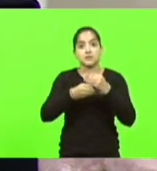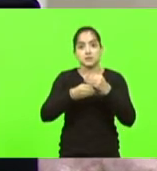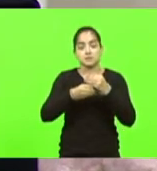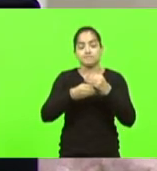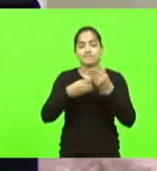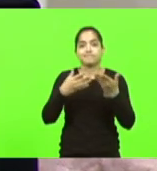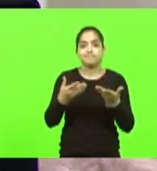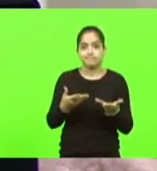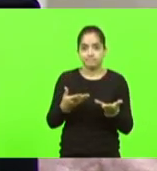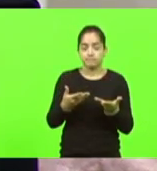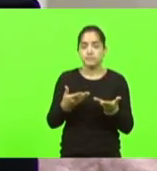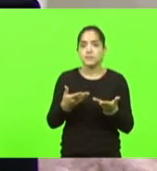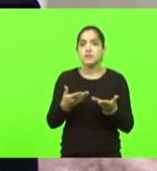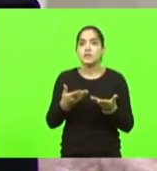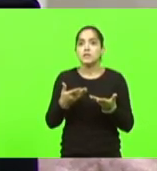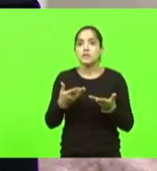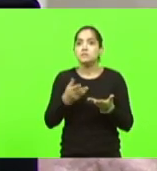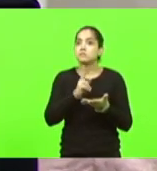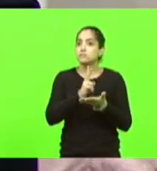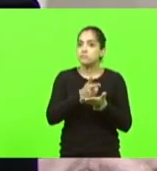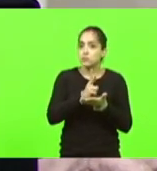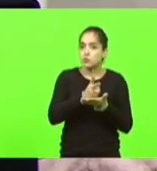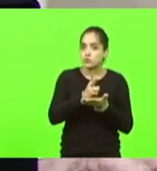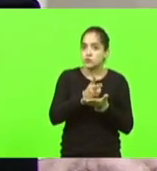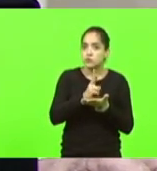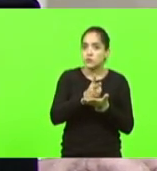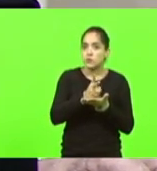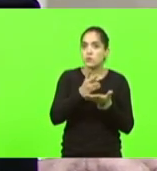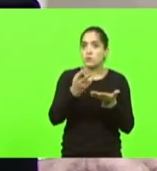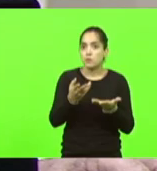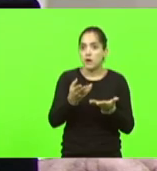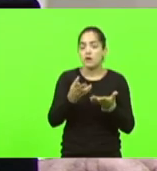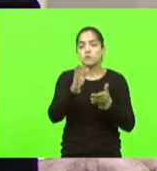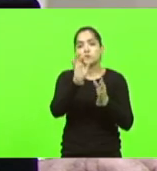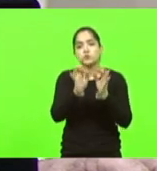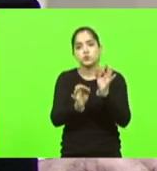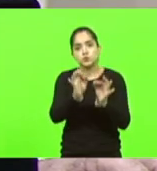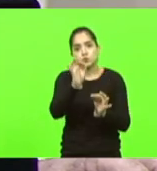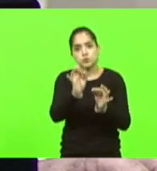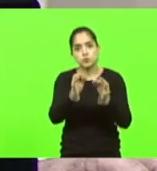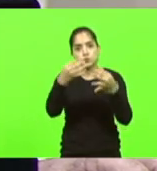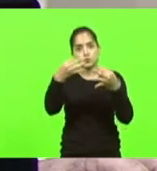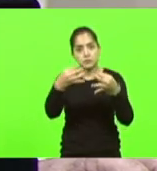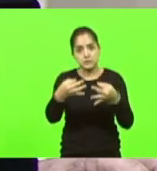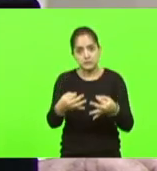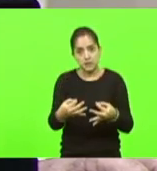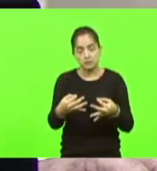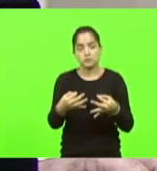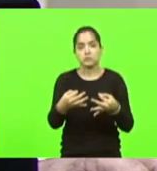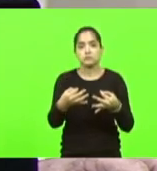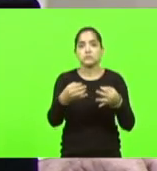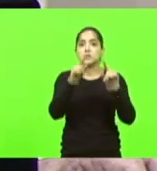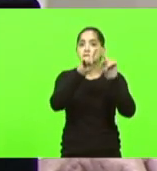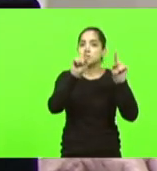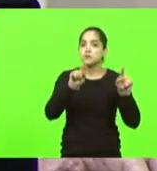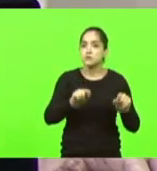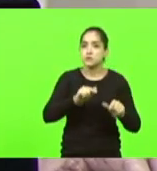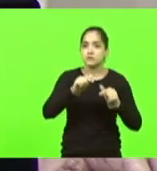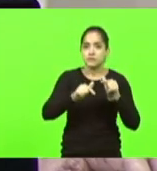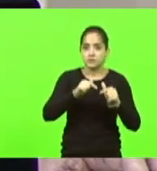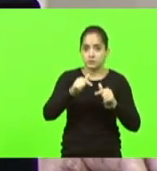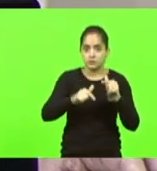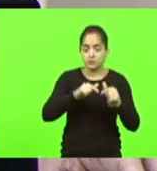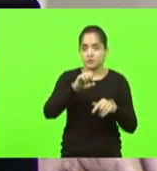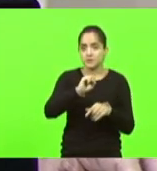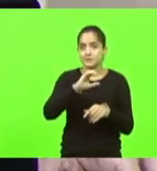É tá manter aquilo que é de justiça que os nossos servidores do nosso Estado de